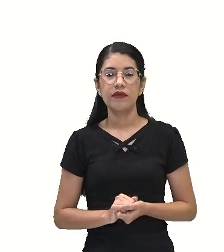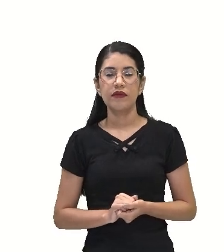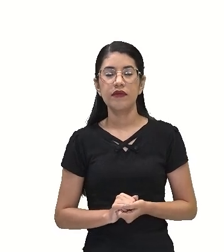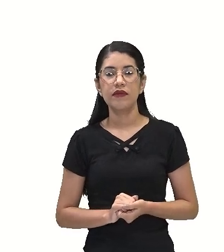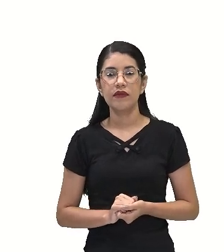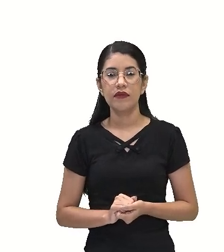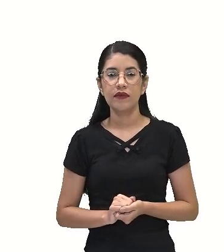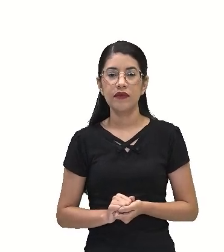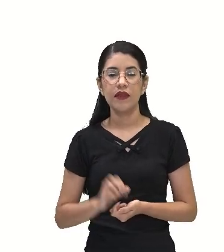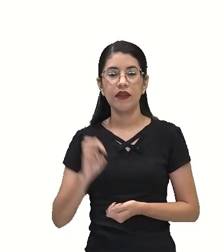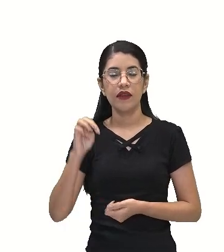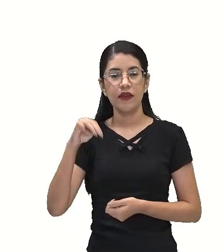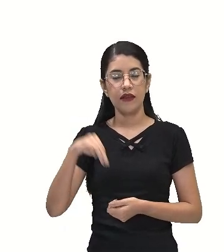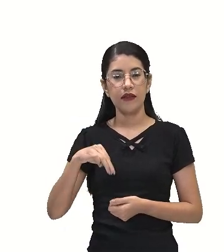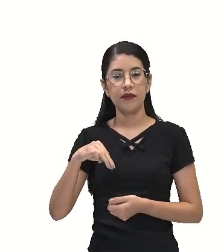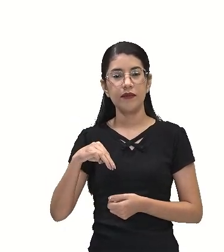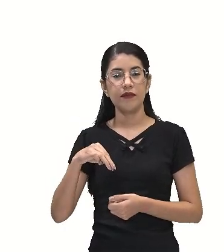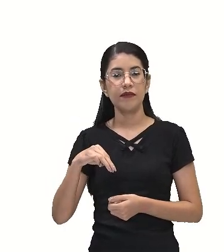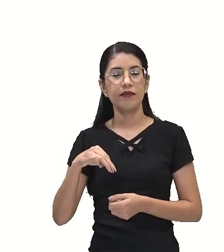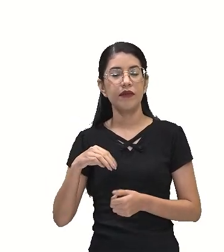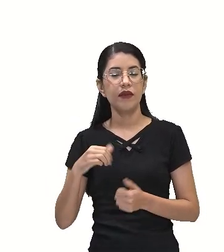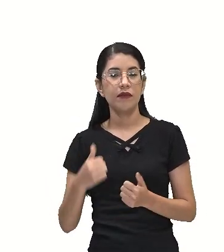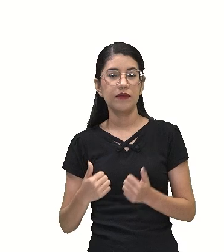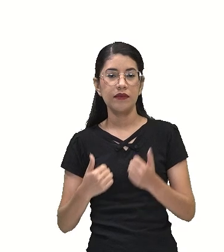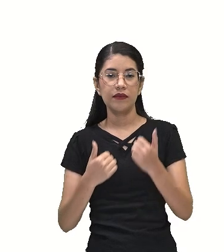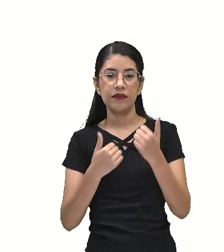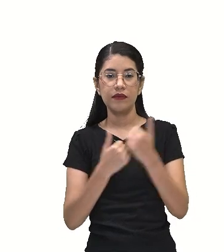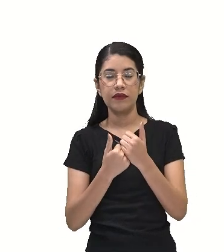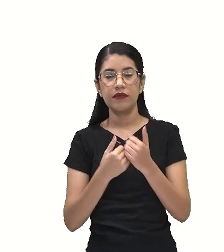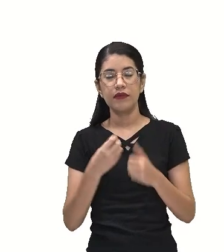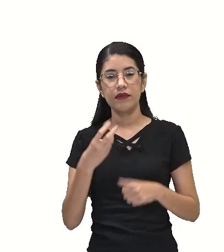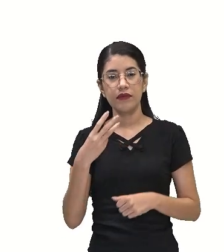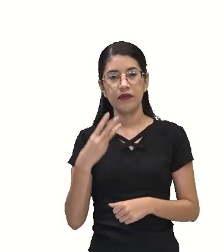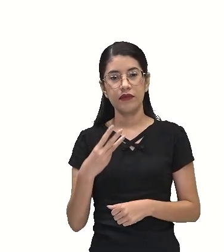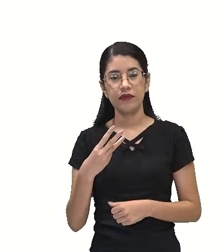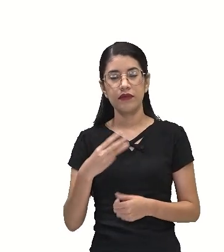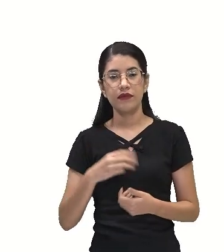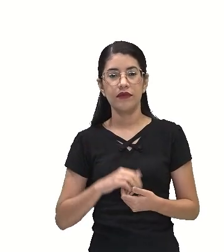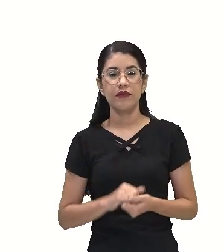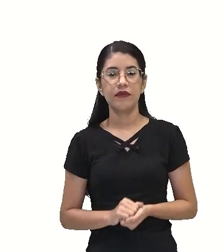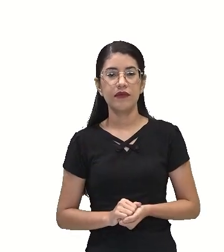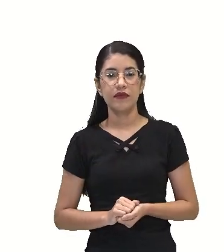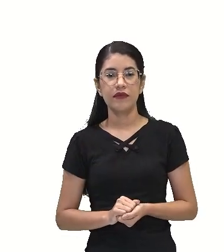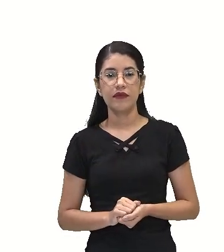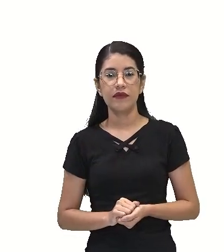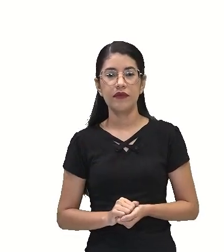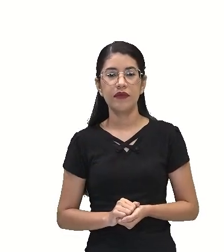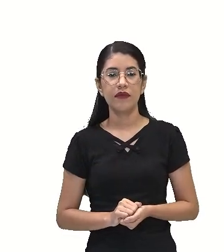Multiplicado por M. M é o meu apótema, que mede 3.